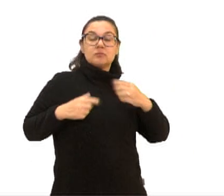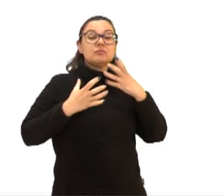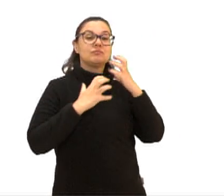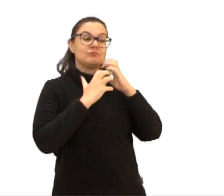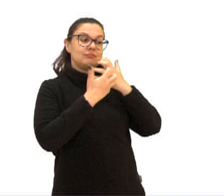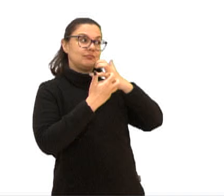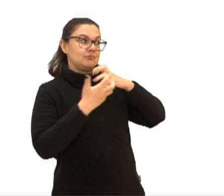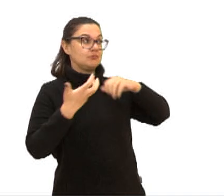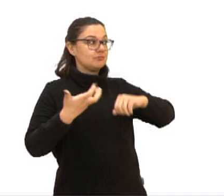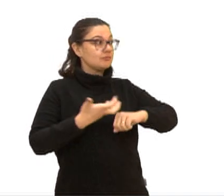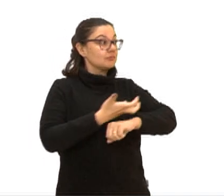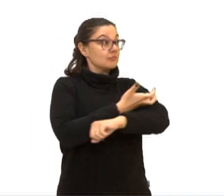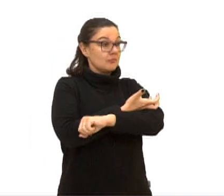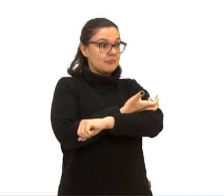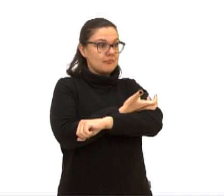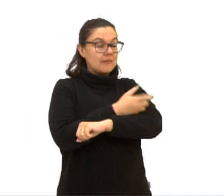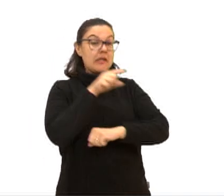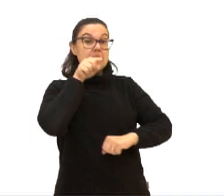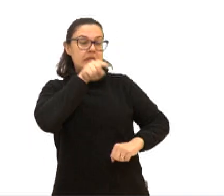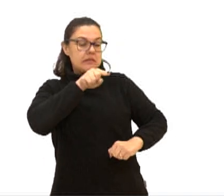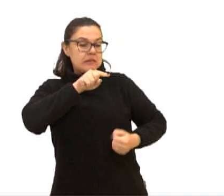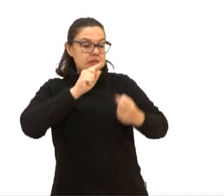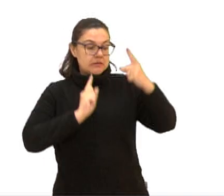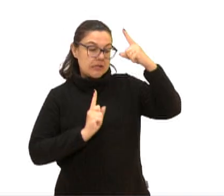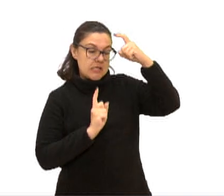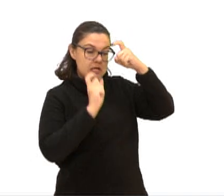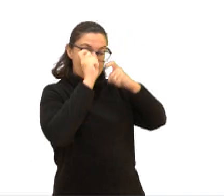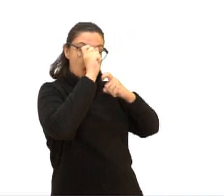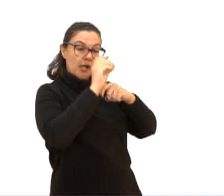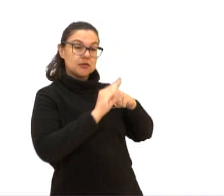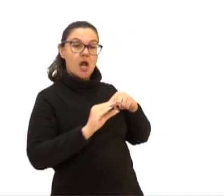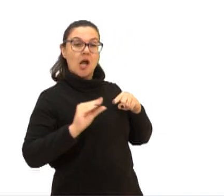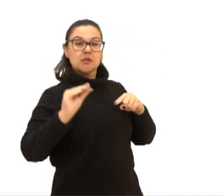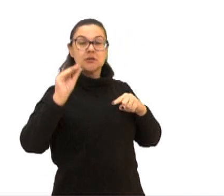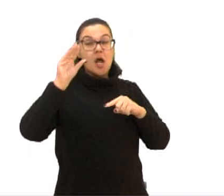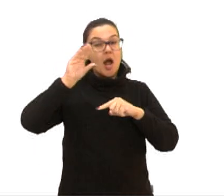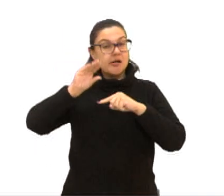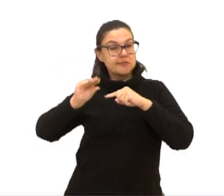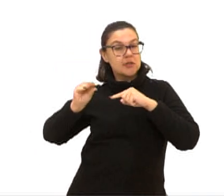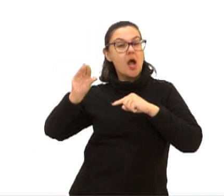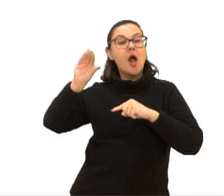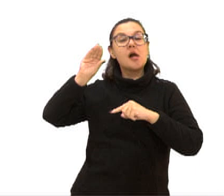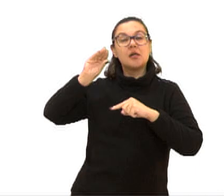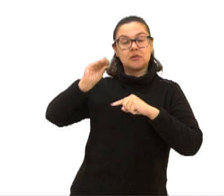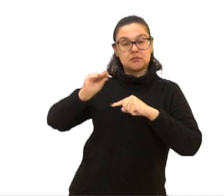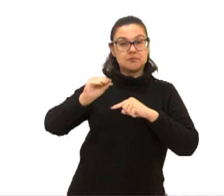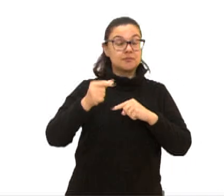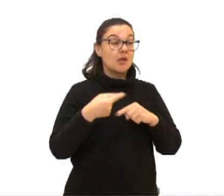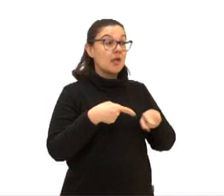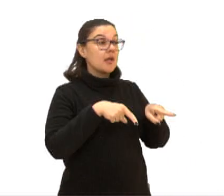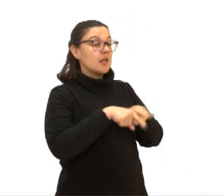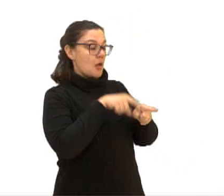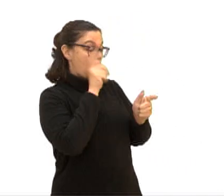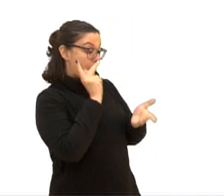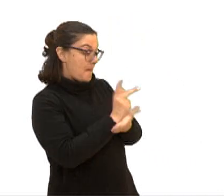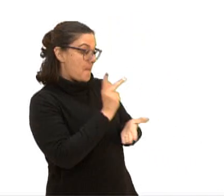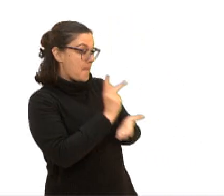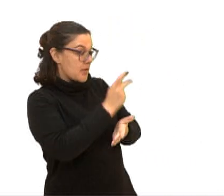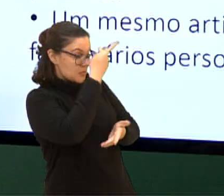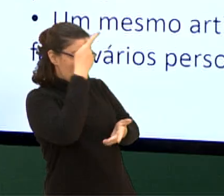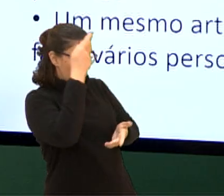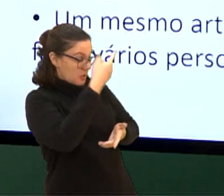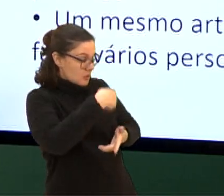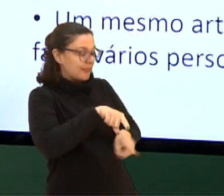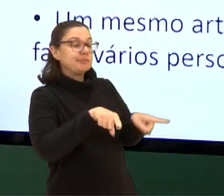causar emoção. Boa articulação das palavras. E um mesmo artista poderia fazer